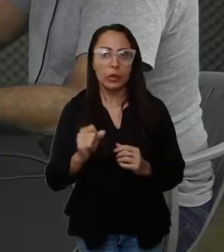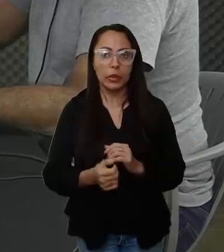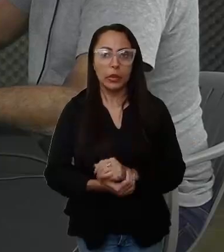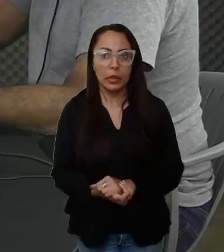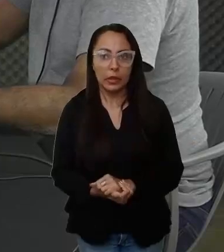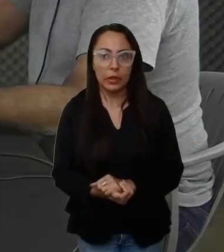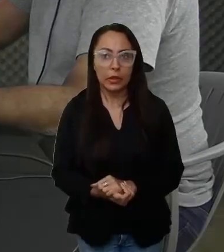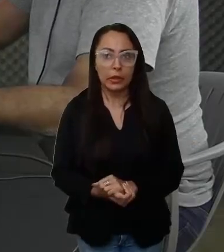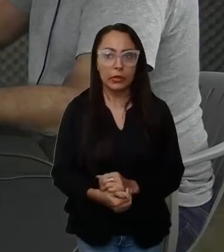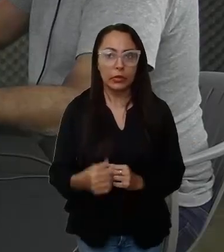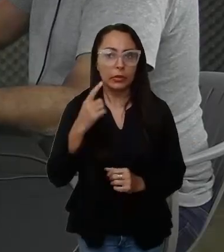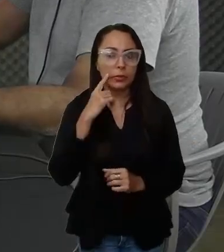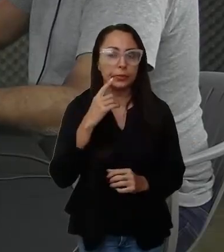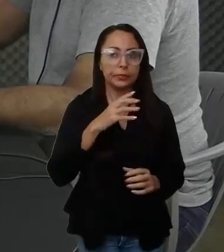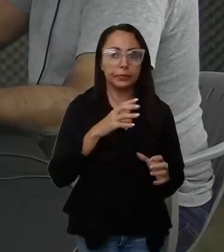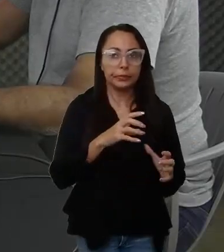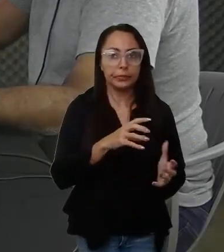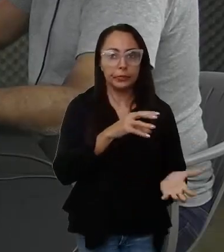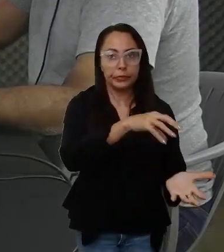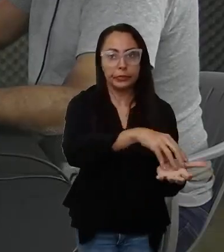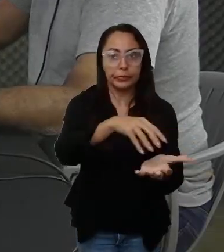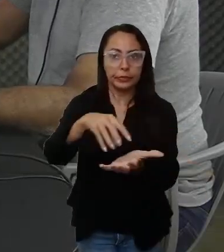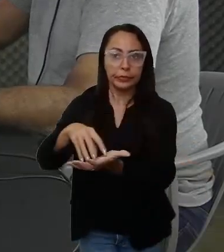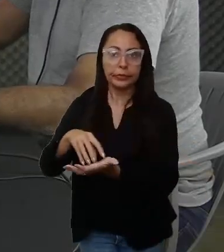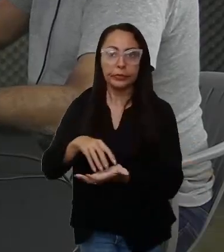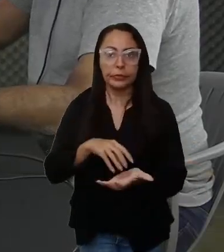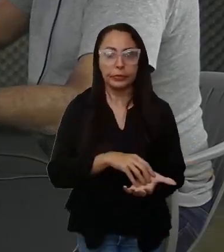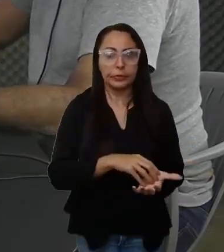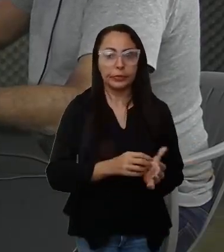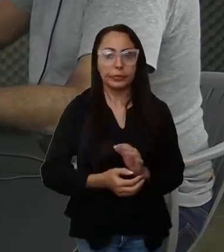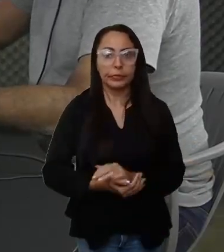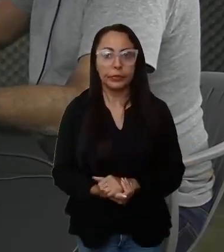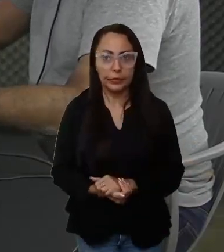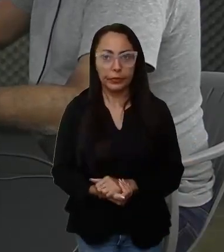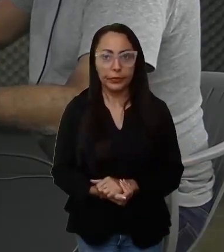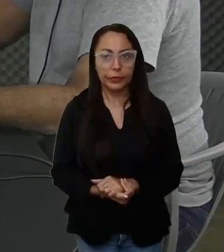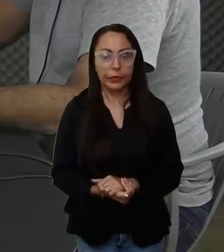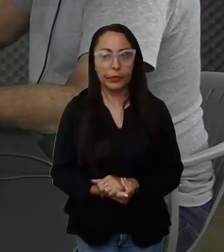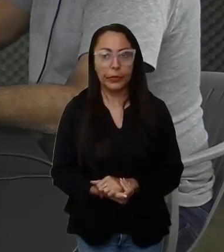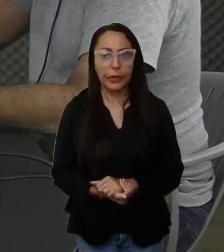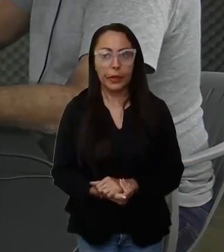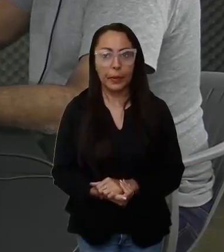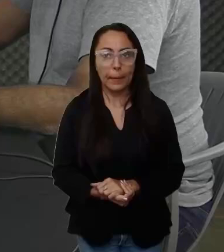todas as regiões para o Rio Grande do Sul é algo